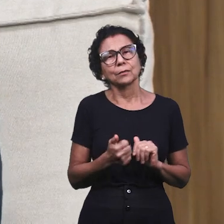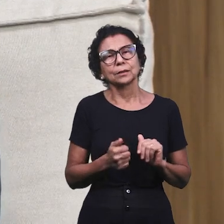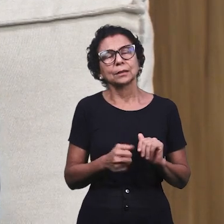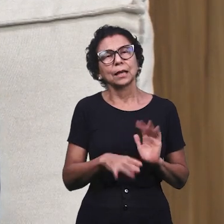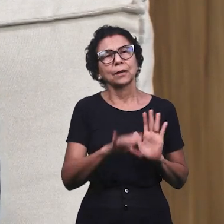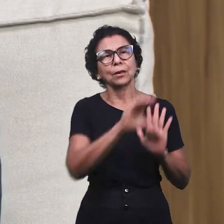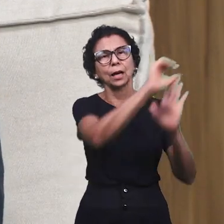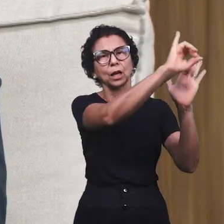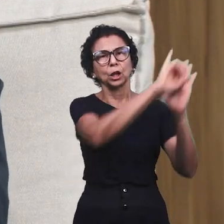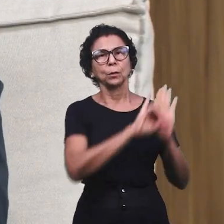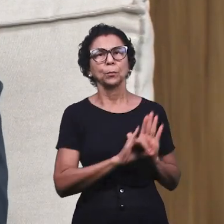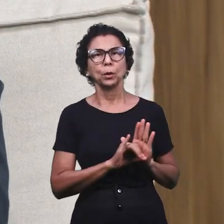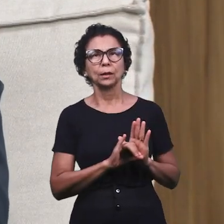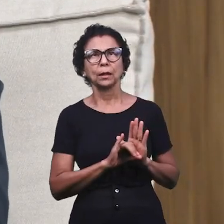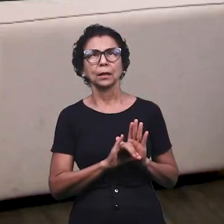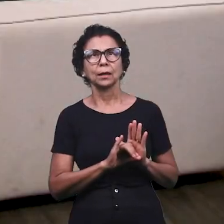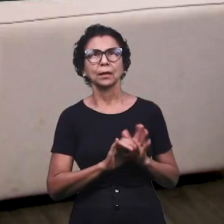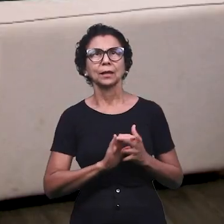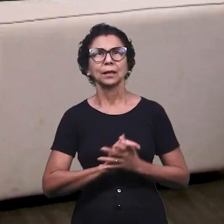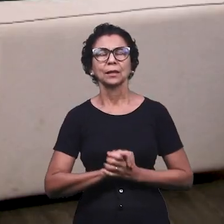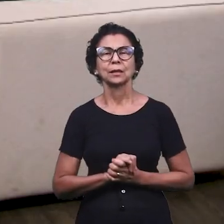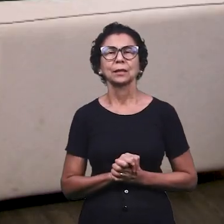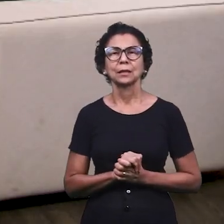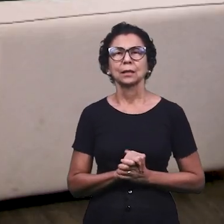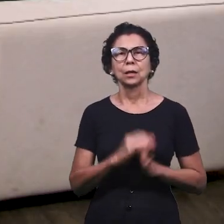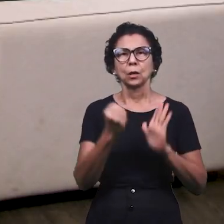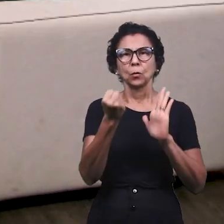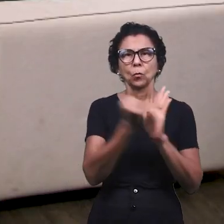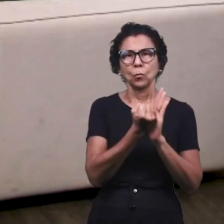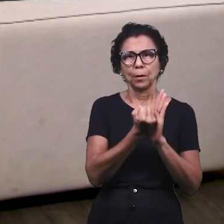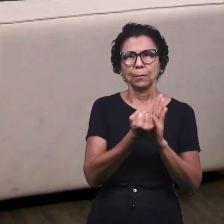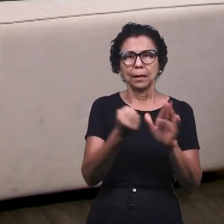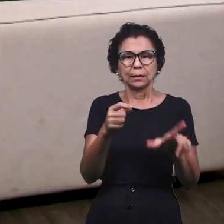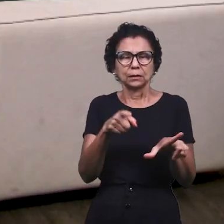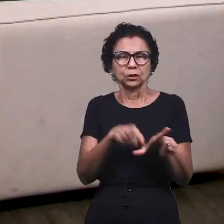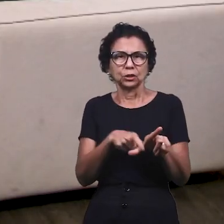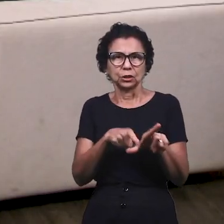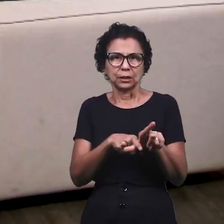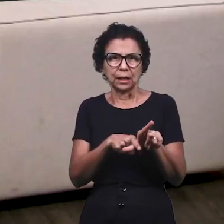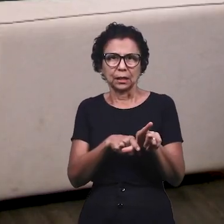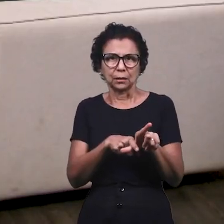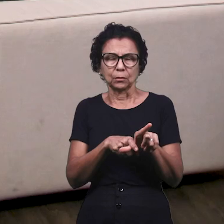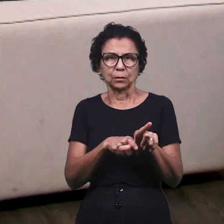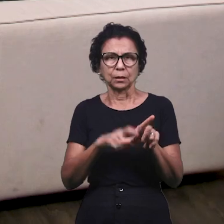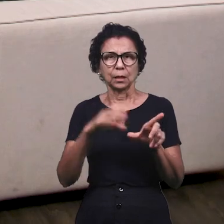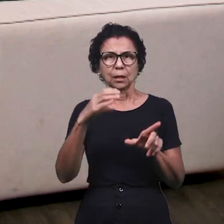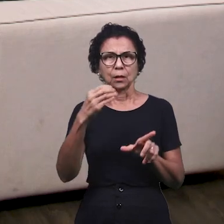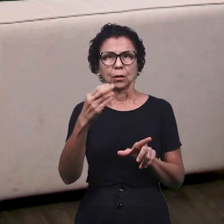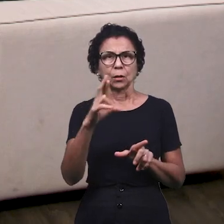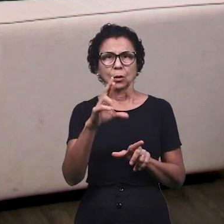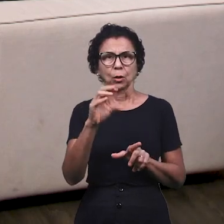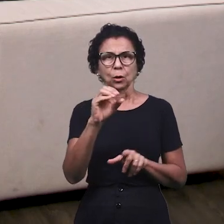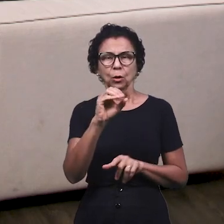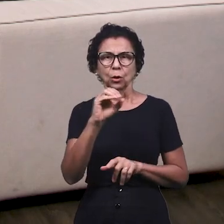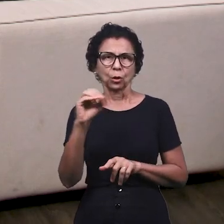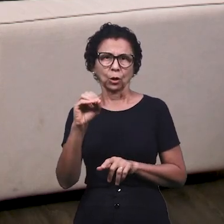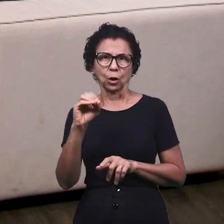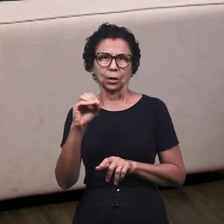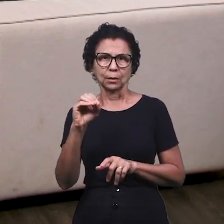fechado ou é um sapato Crocs, aberto? para quem está nos ouvindo, é uma marca de chinelo. Daquele chinelo de borrachado, sandália,